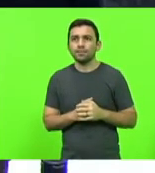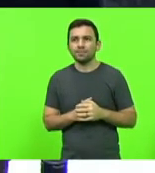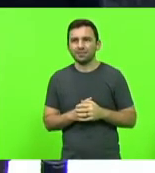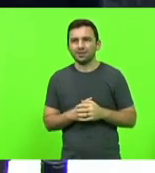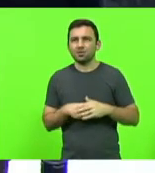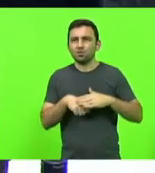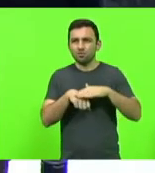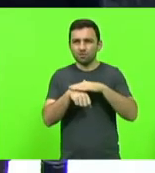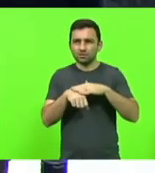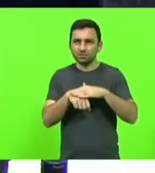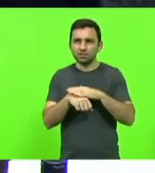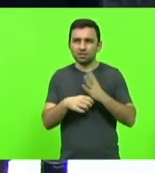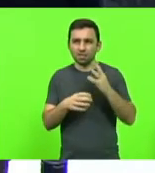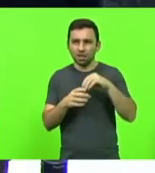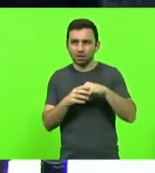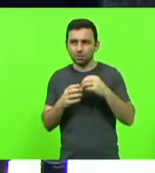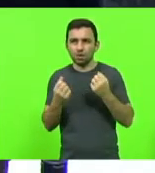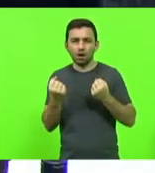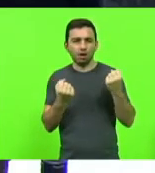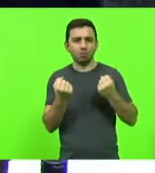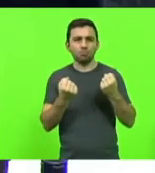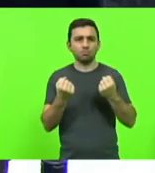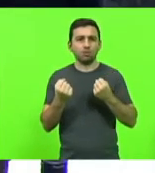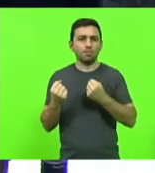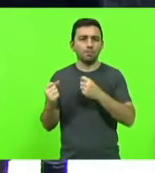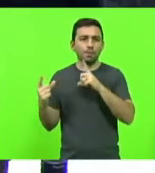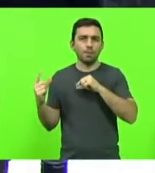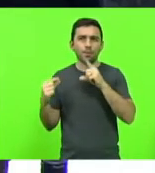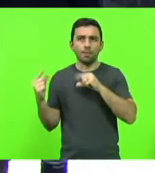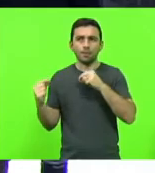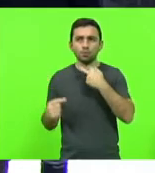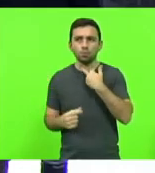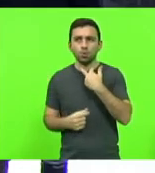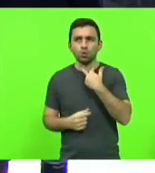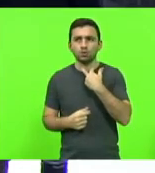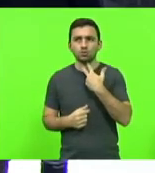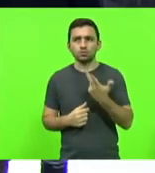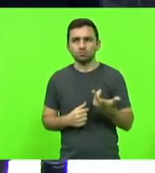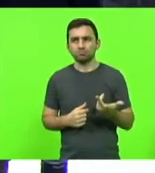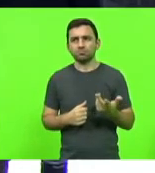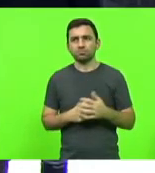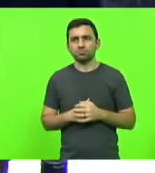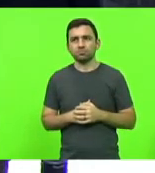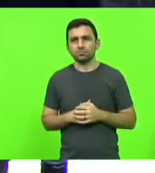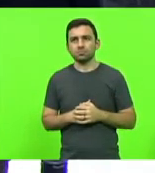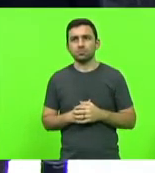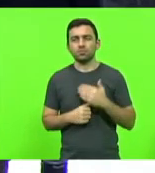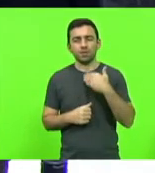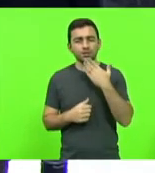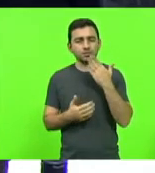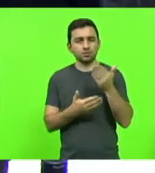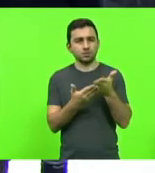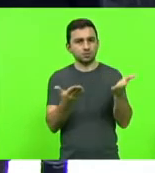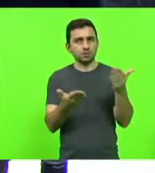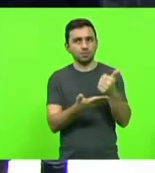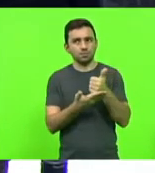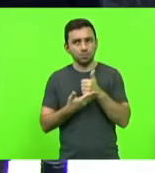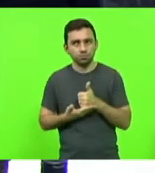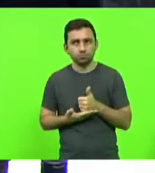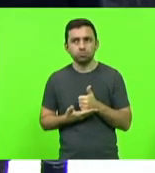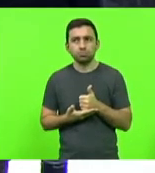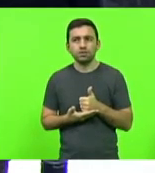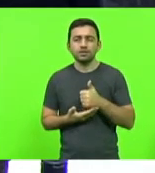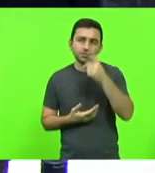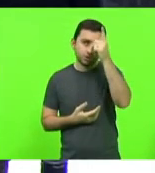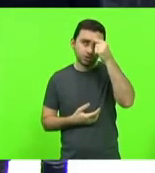estar conversando, estar dirigindo e conversando com as pessoas, você não pode? Então, eu peço a vênia dos nobres colegas, deputada